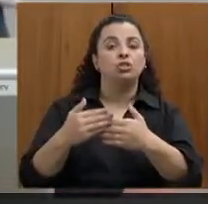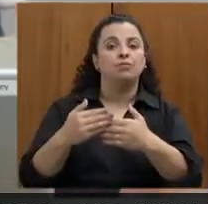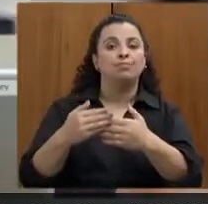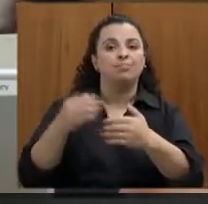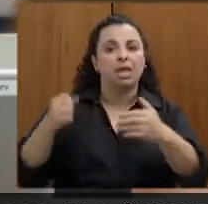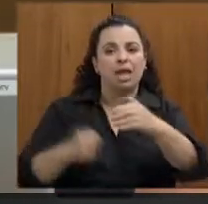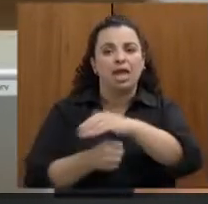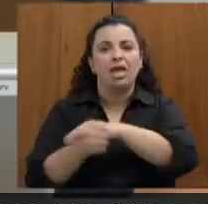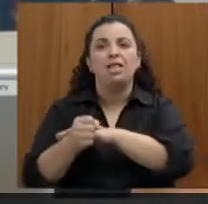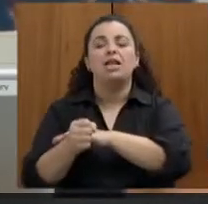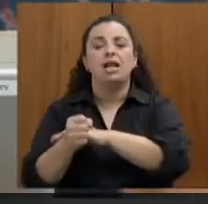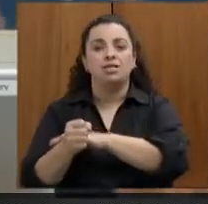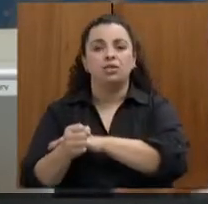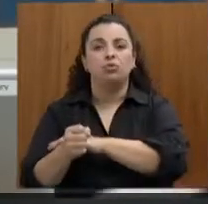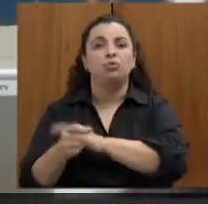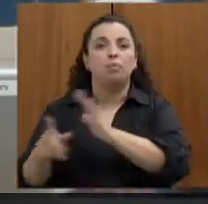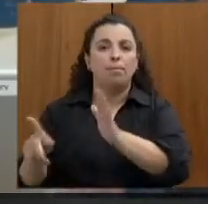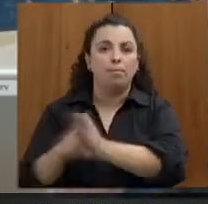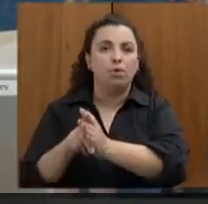número